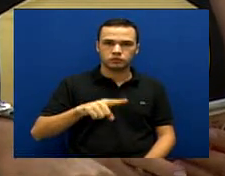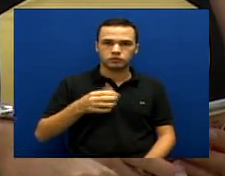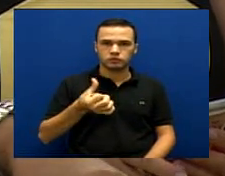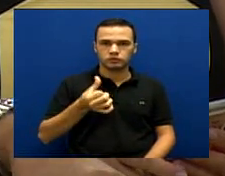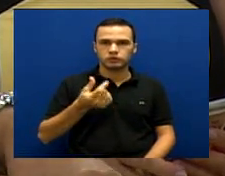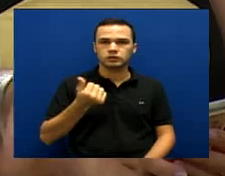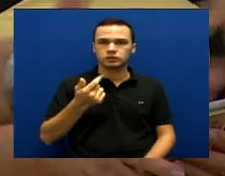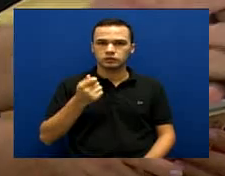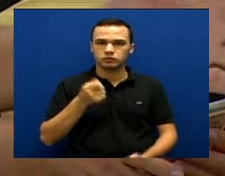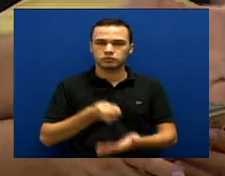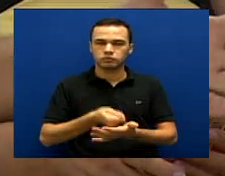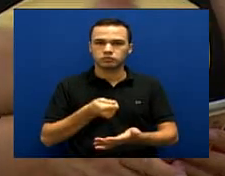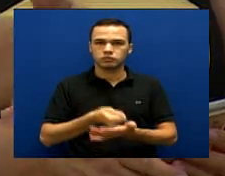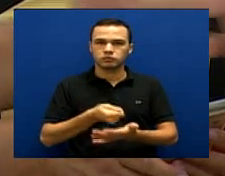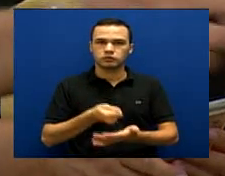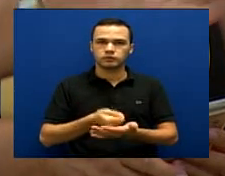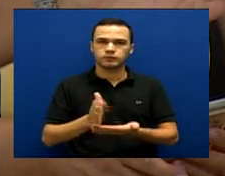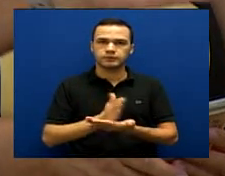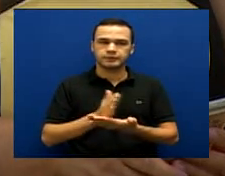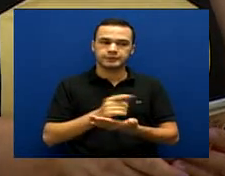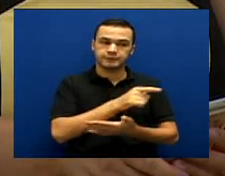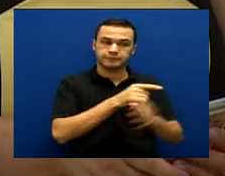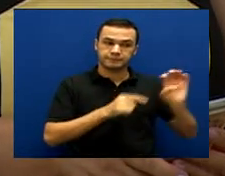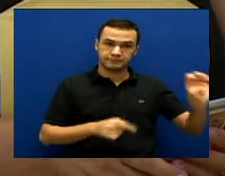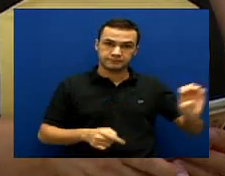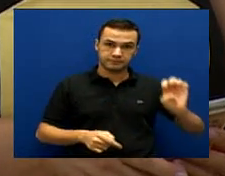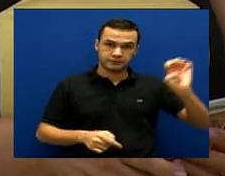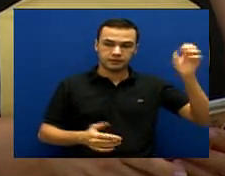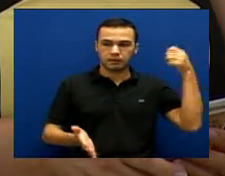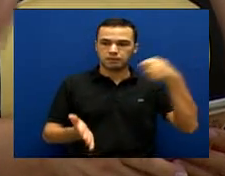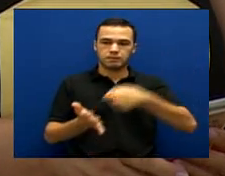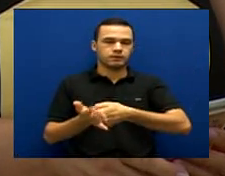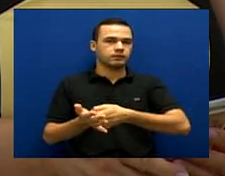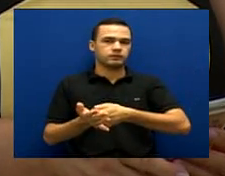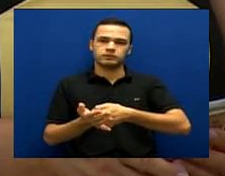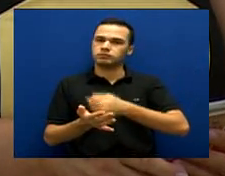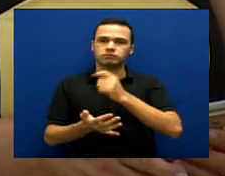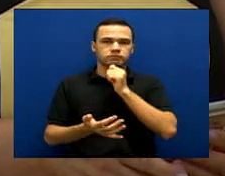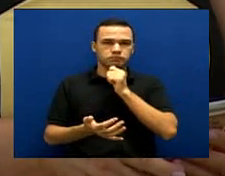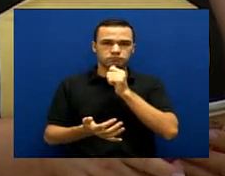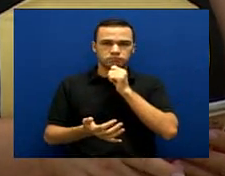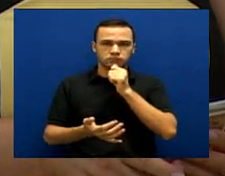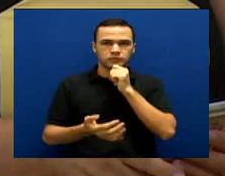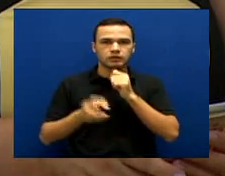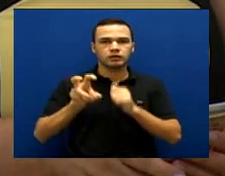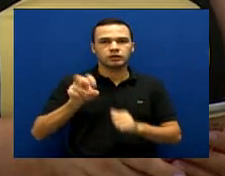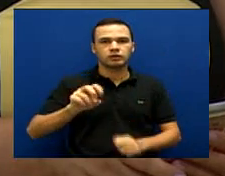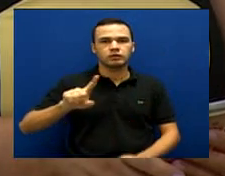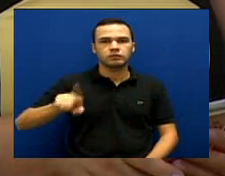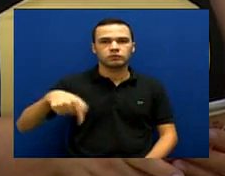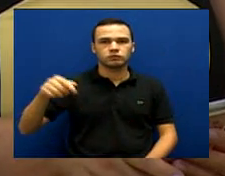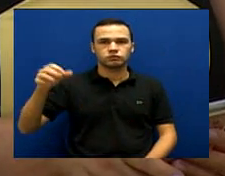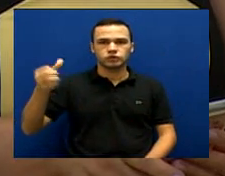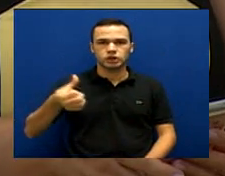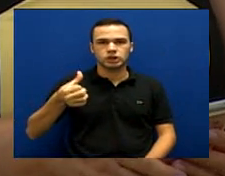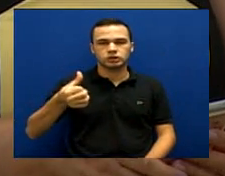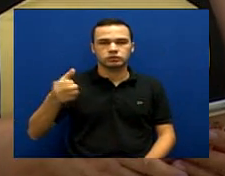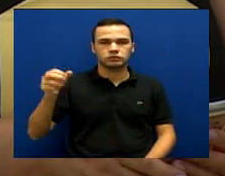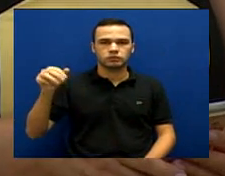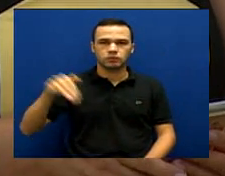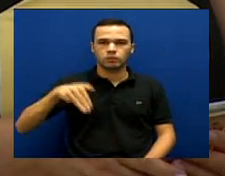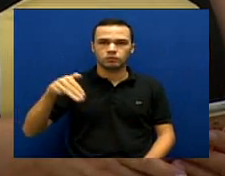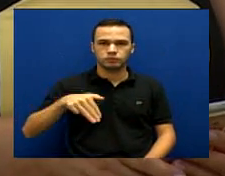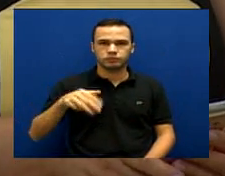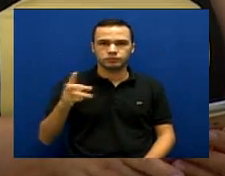arrecadação com estado deficitário previsão de déficit com o estádio de 50 pontos 6 milhões